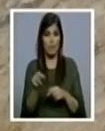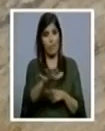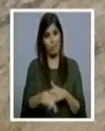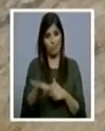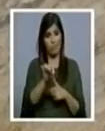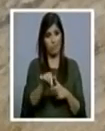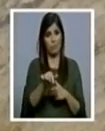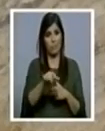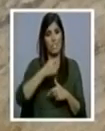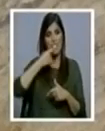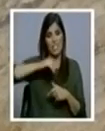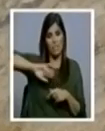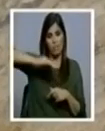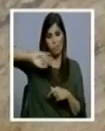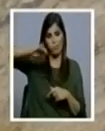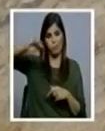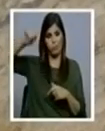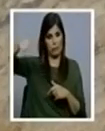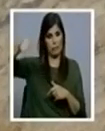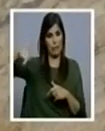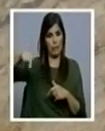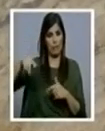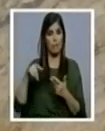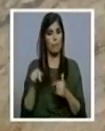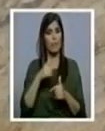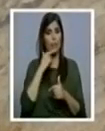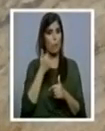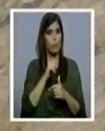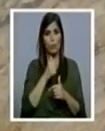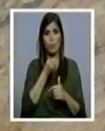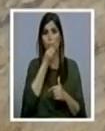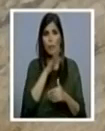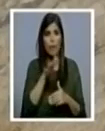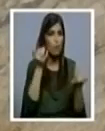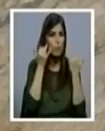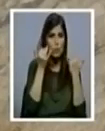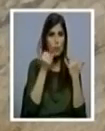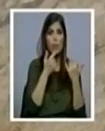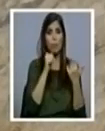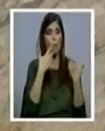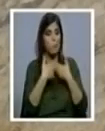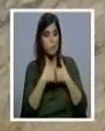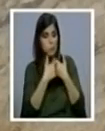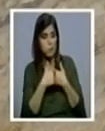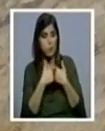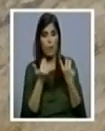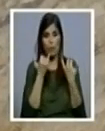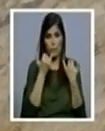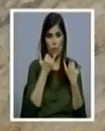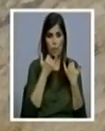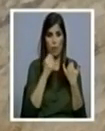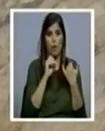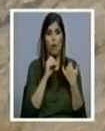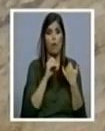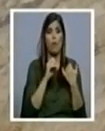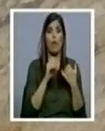que é a zona rochosa. Não podemos perder dados, não podemos ter incertezas nos dados, ou temos